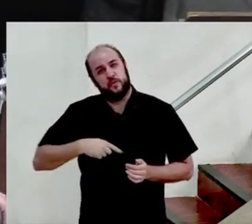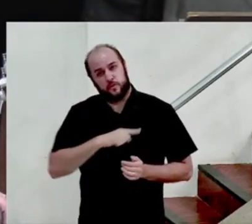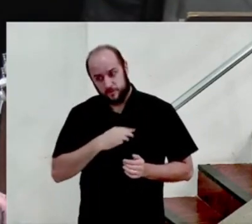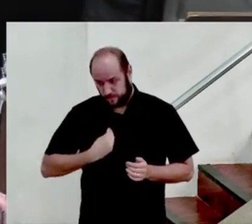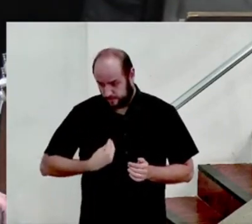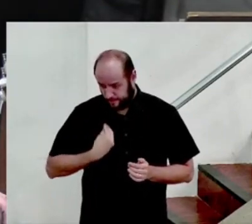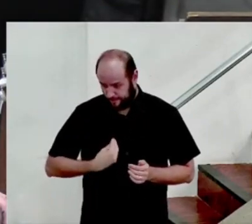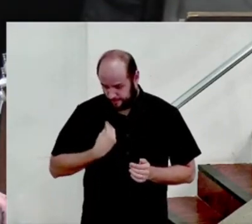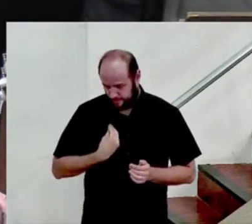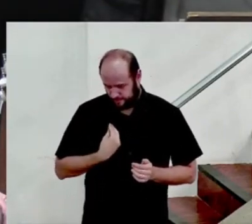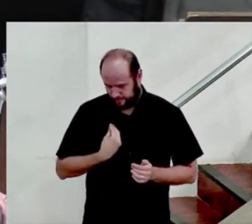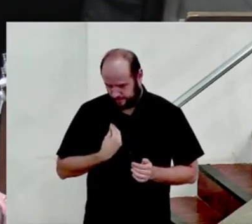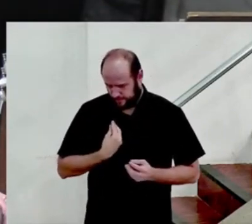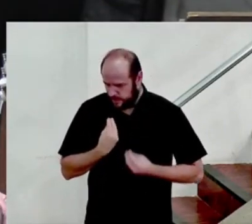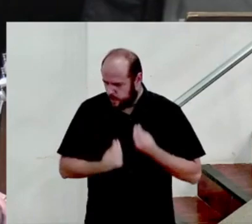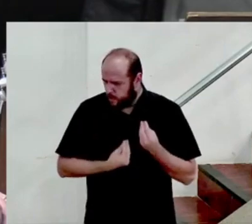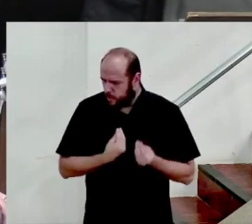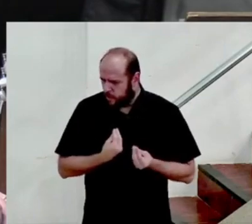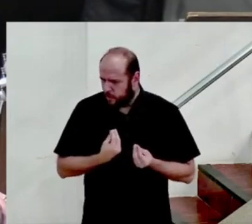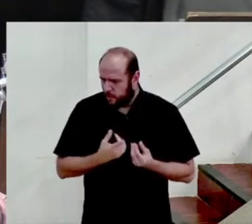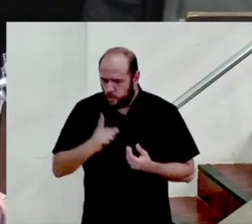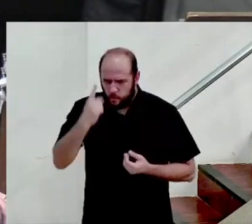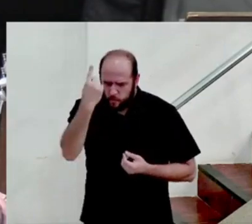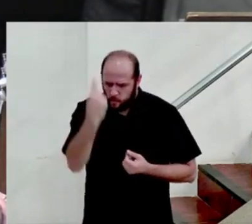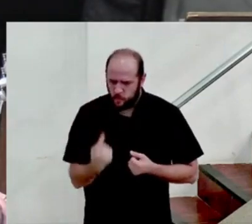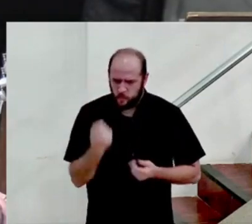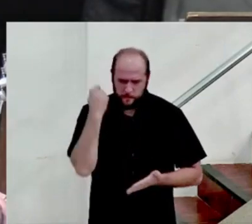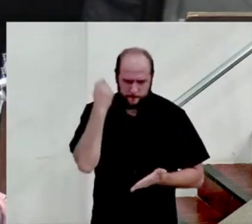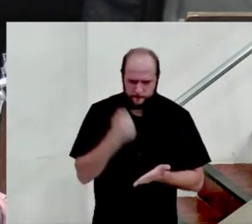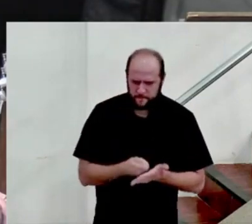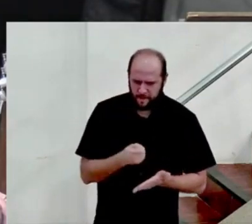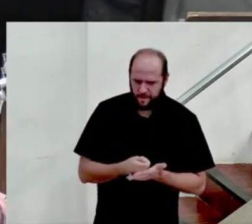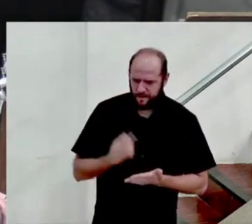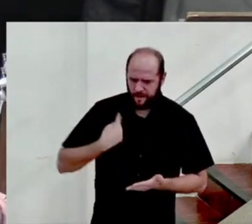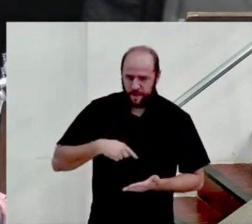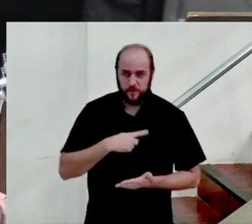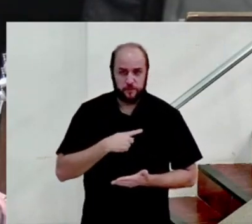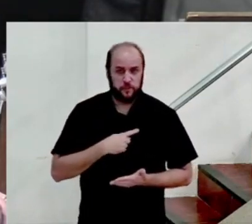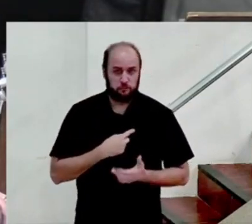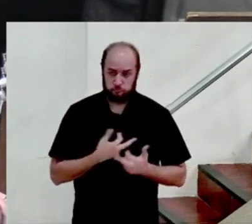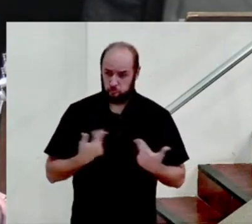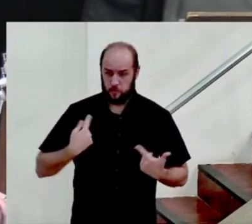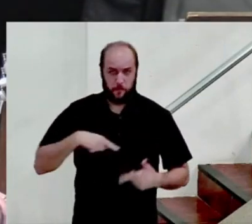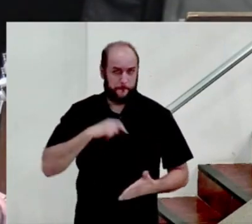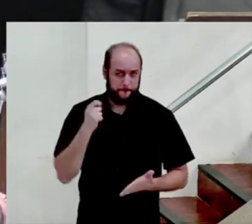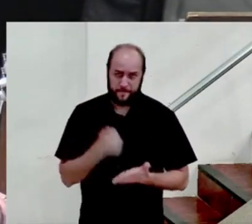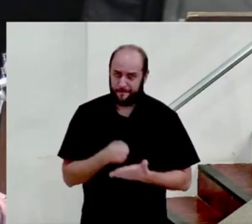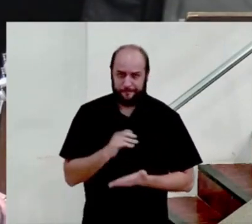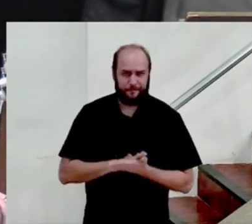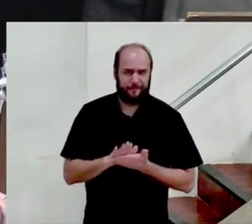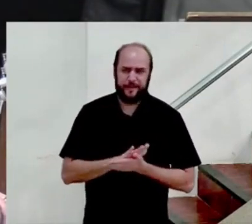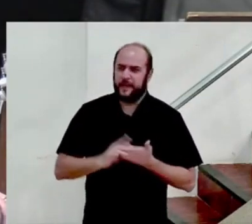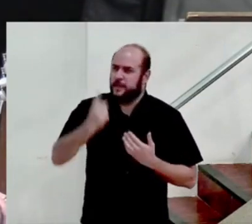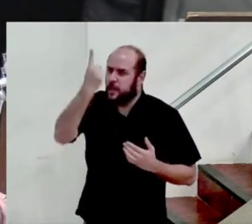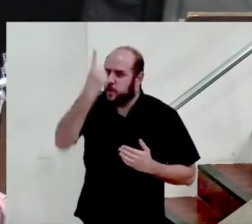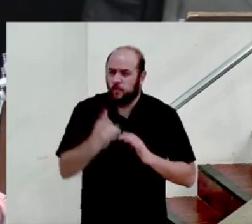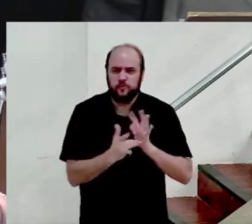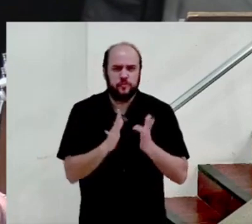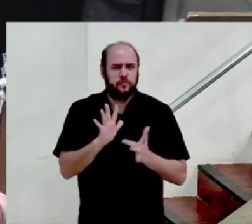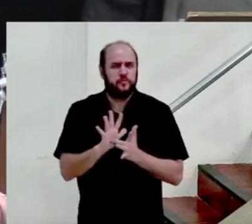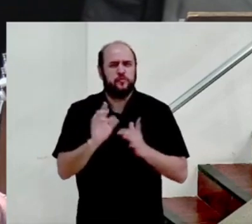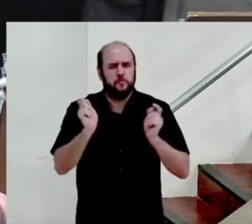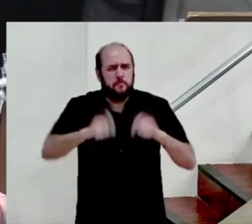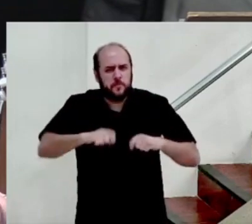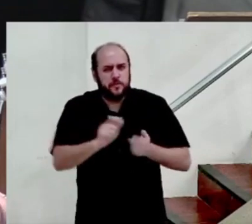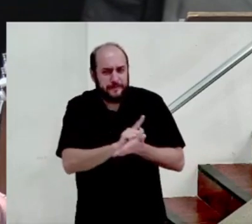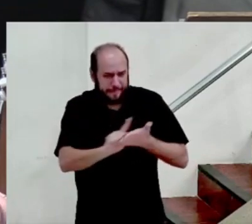existência, como o único capaz de pagar o preço que nós não conseguimos pagar, o único capaz de limpar aquilo que nós